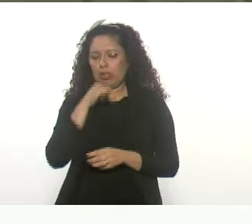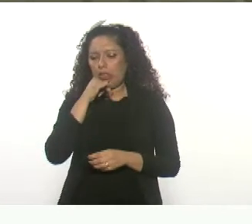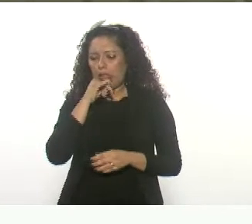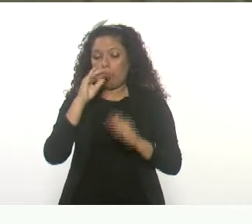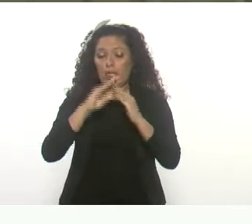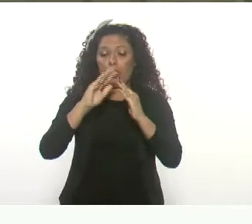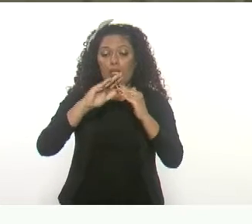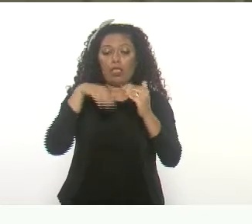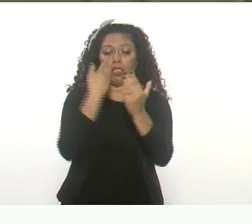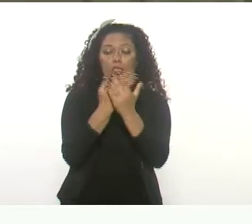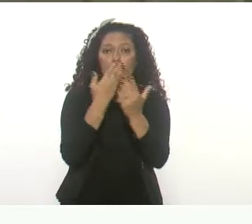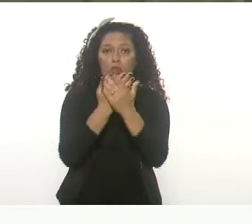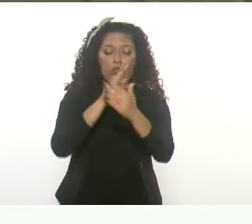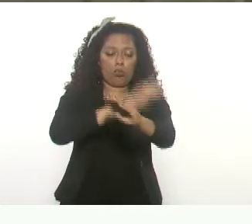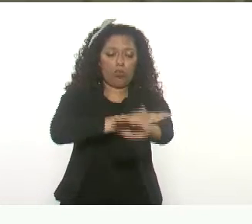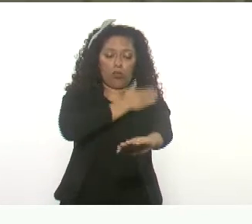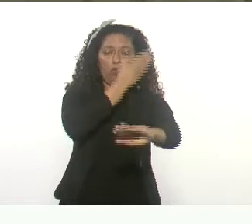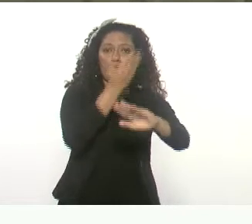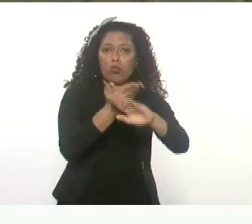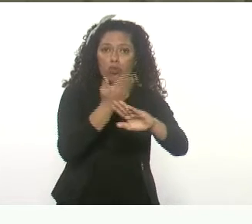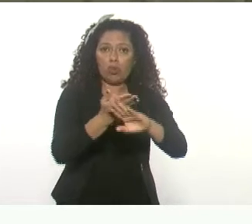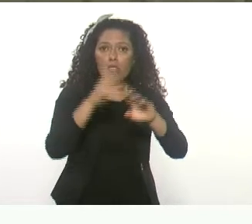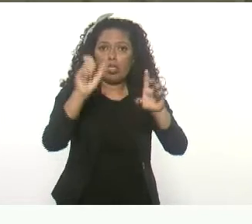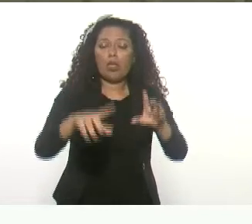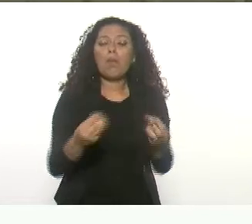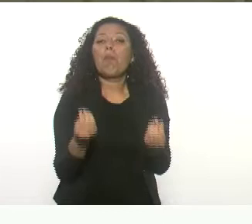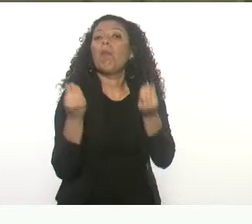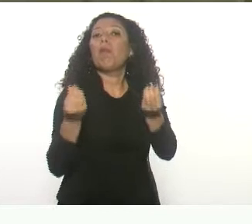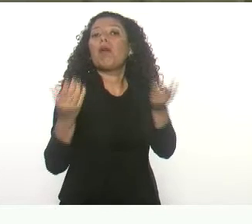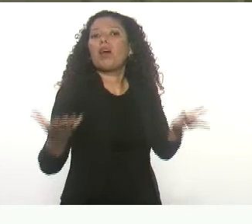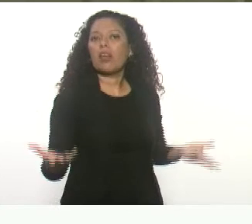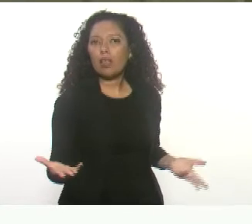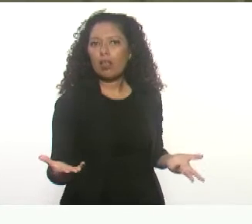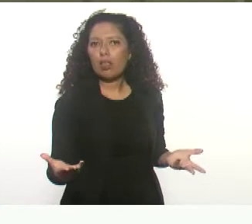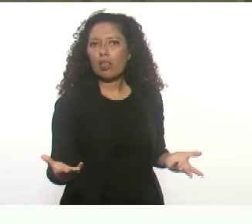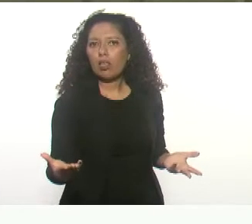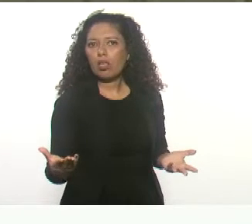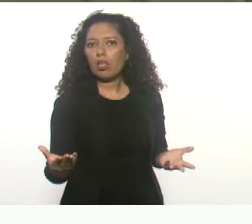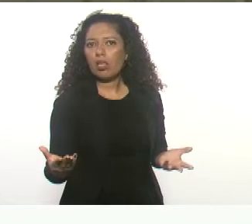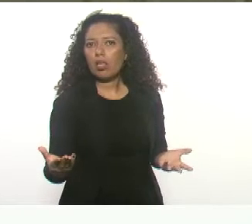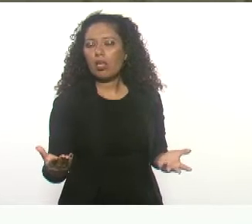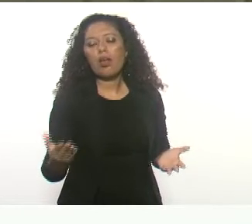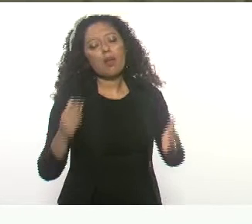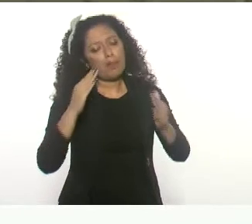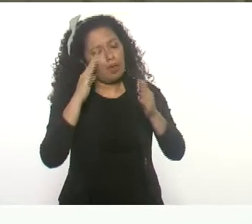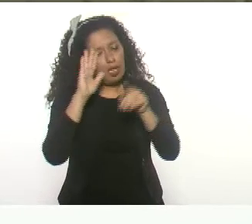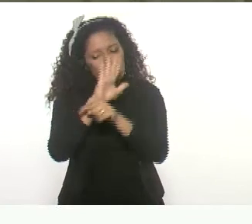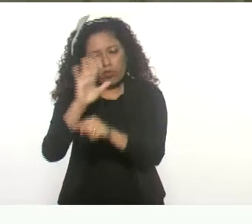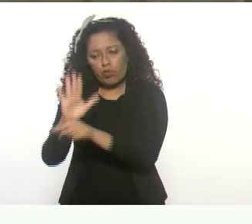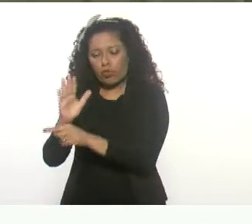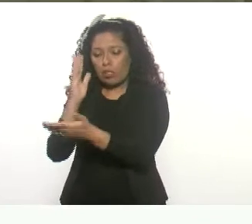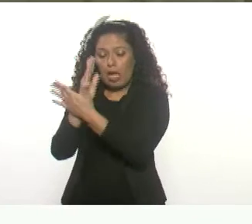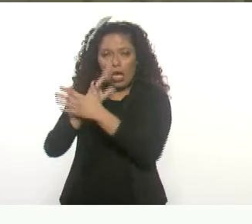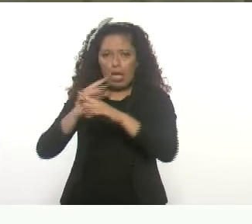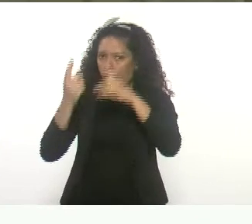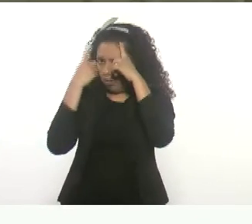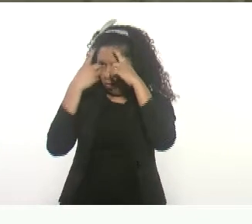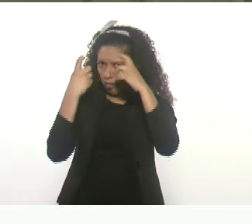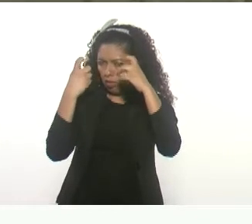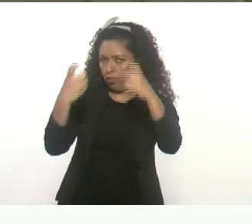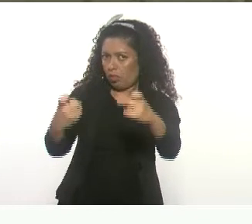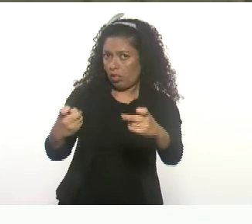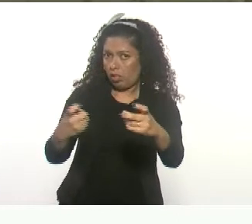integral é mais para isso do que qualquer coisa, né? E aí eu acho que a gente precisa sempre colocar